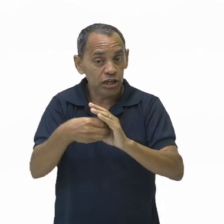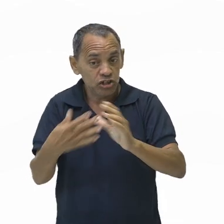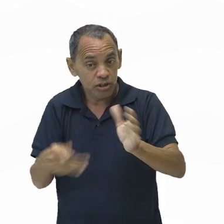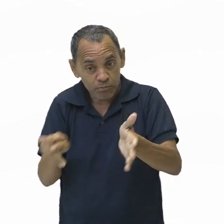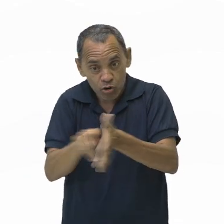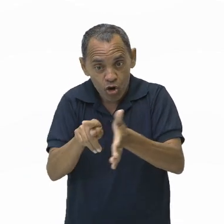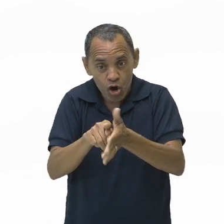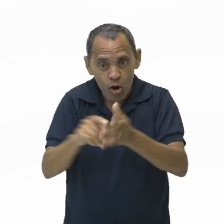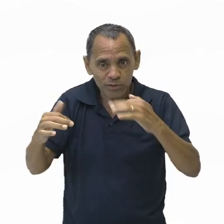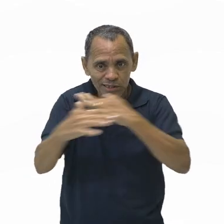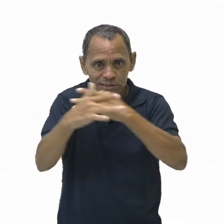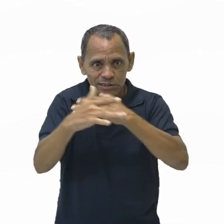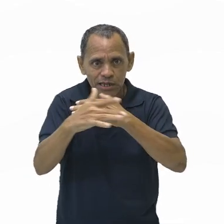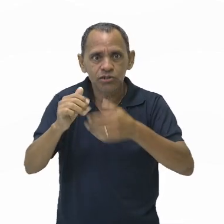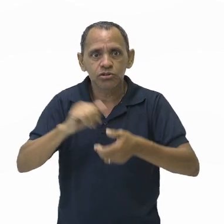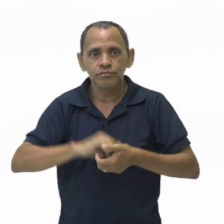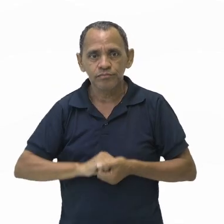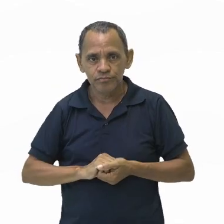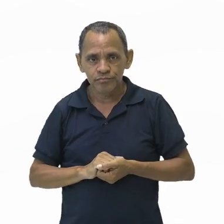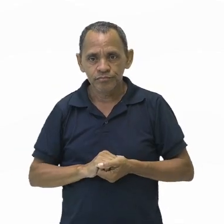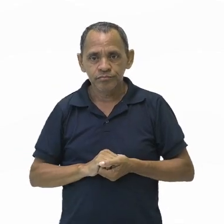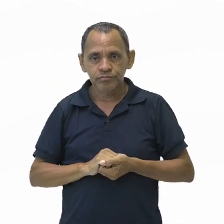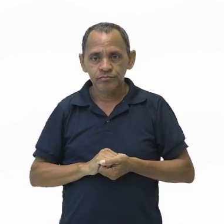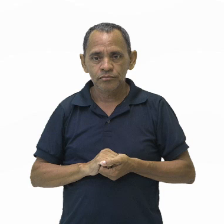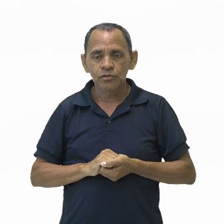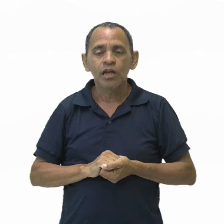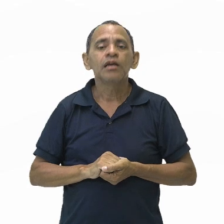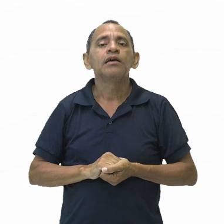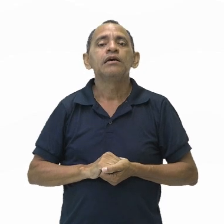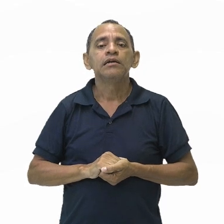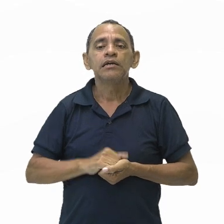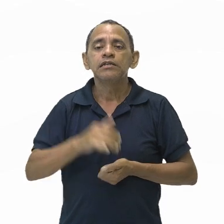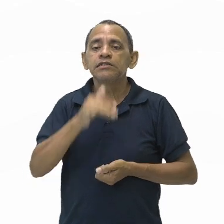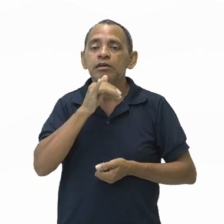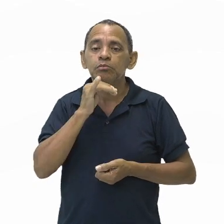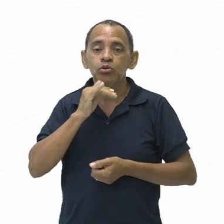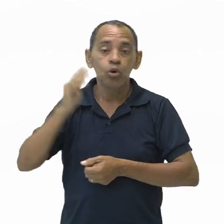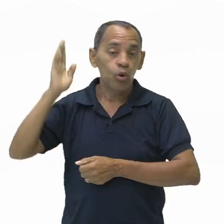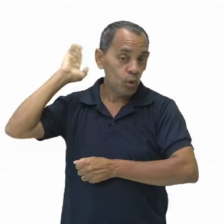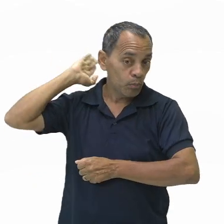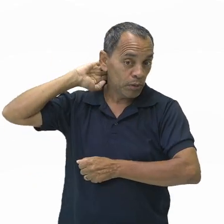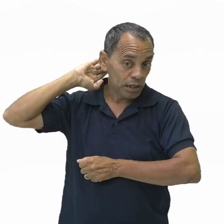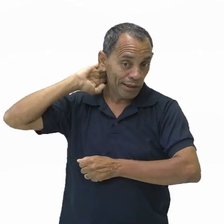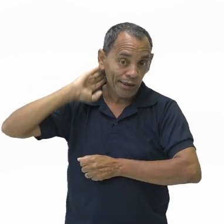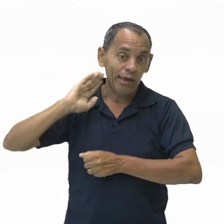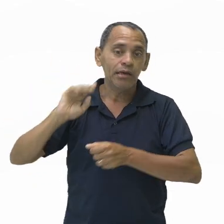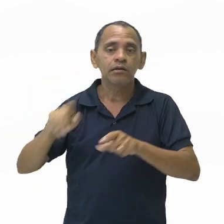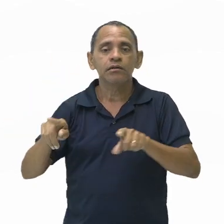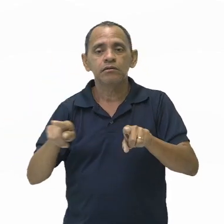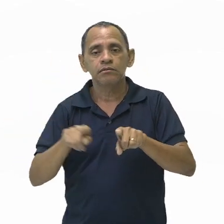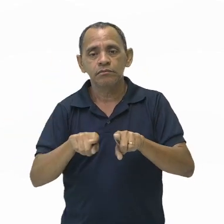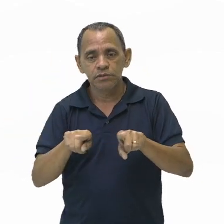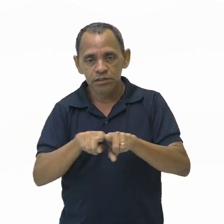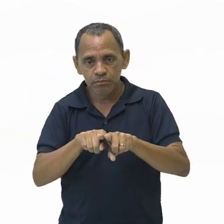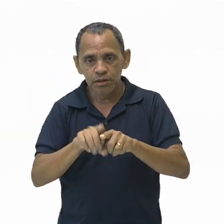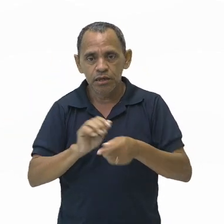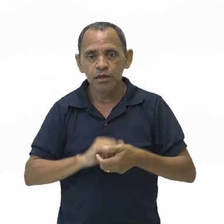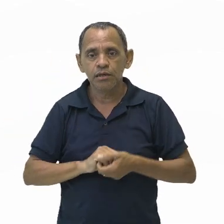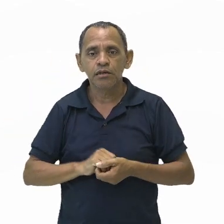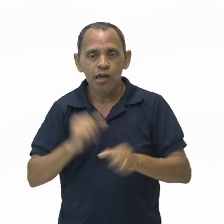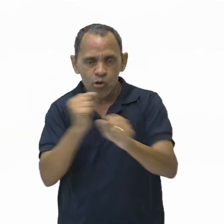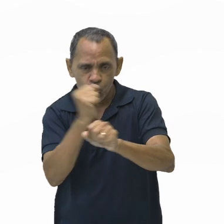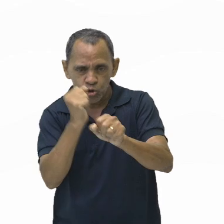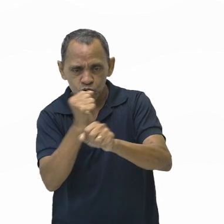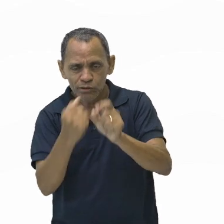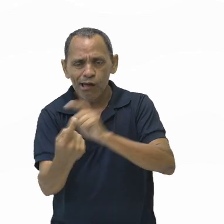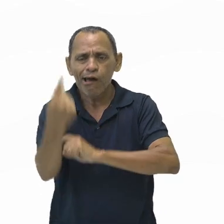que se envolveram muito nisso, né? É o caso de Belém, né, com aquelas construções da época, do